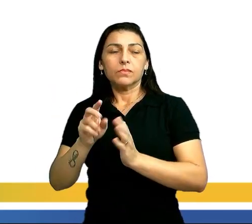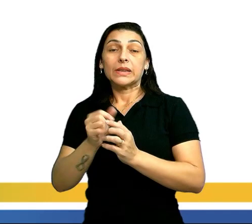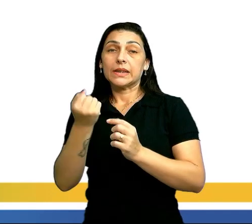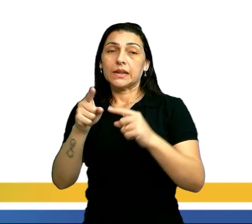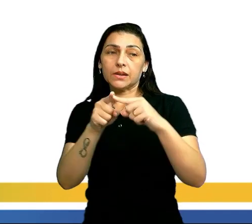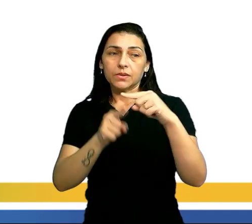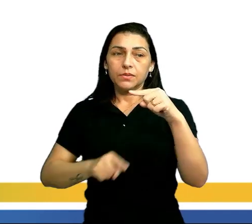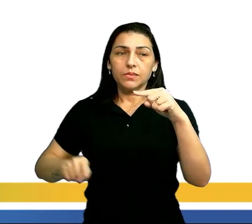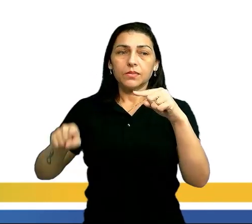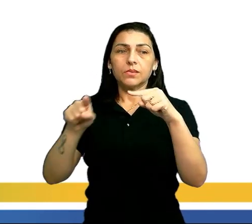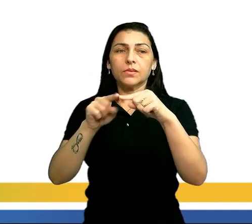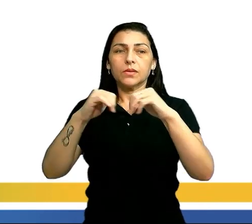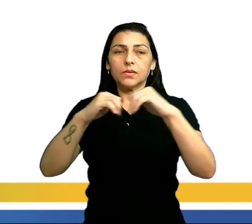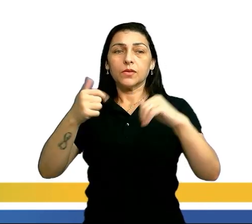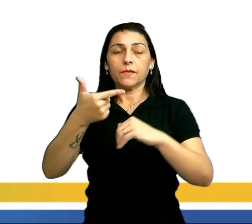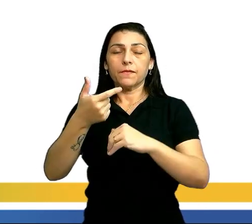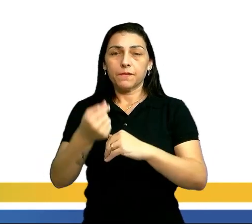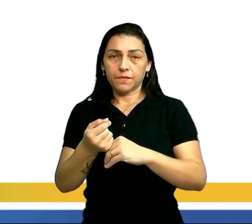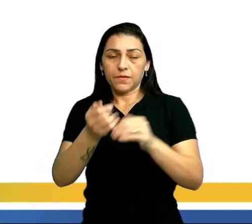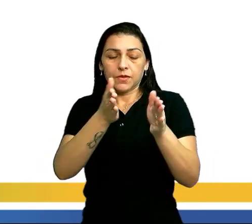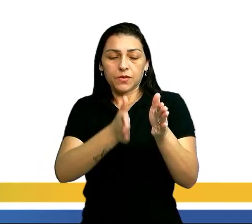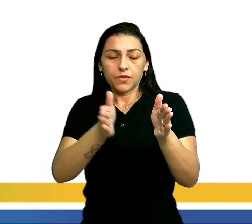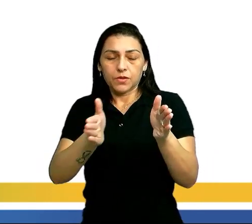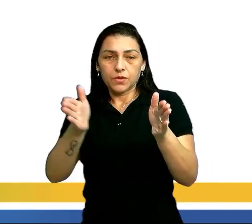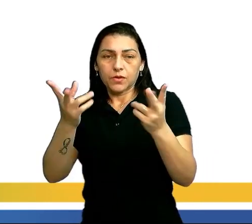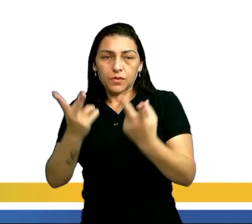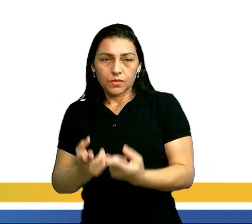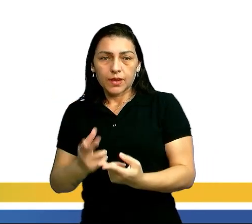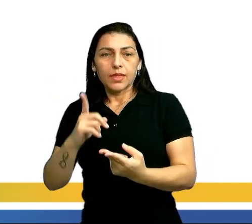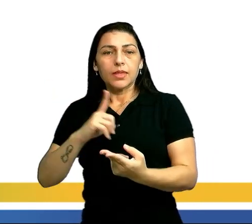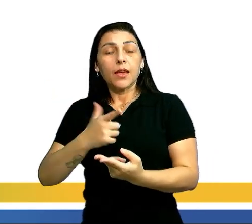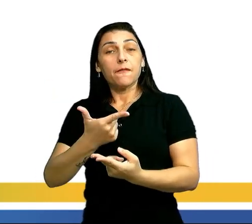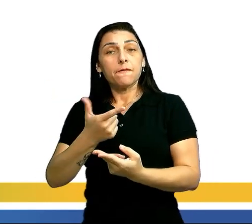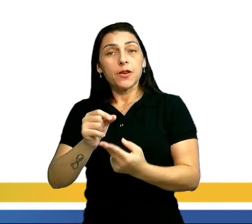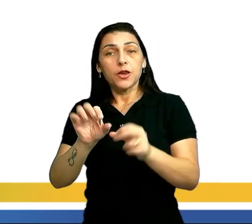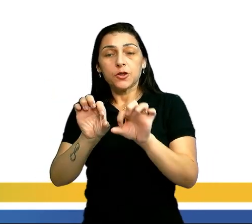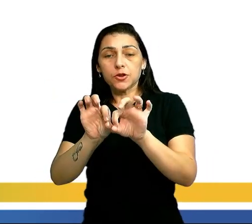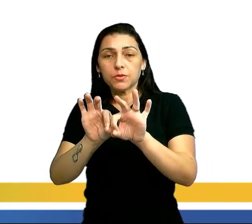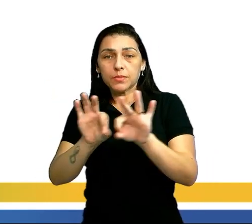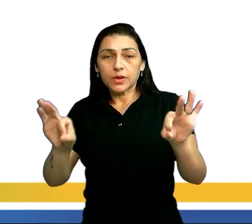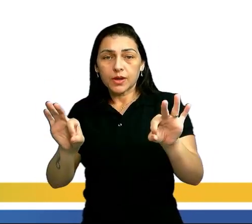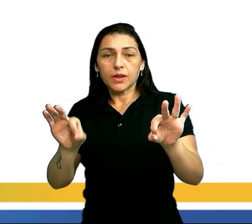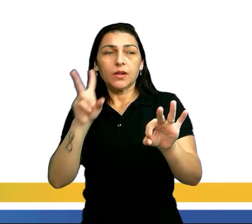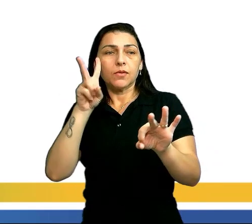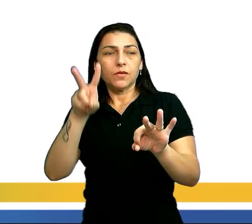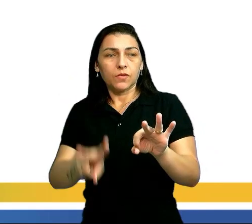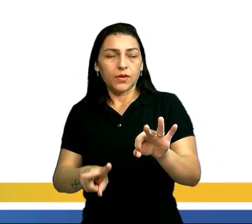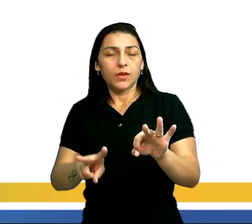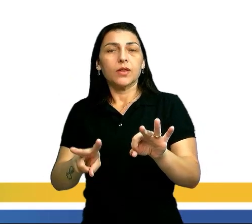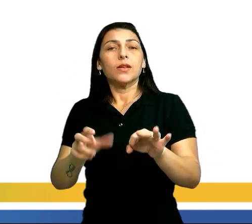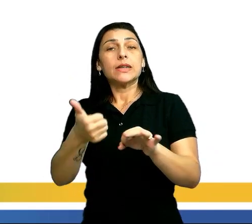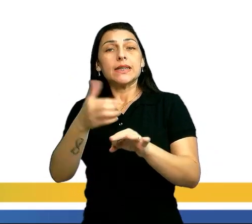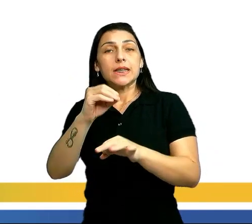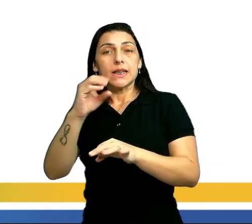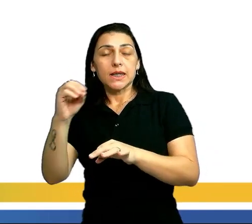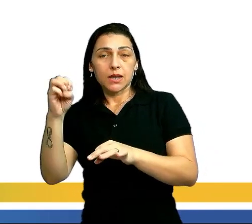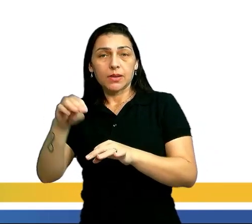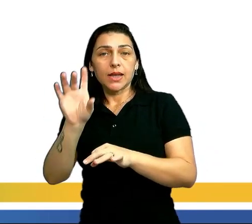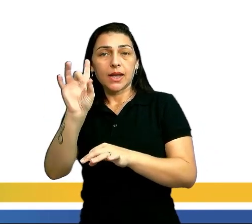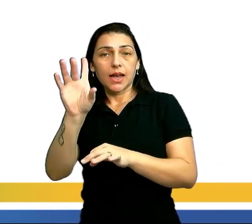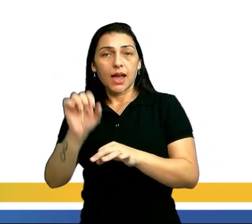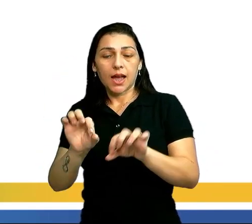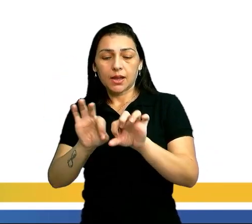Se a circunferência está dividida em 20 partes iguais, então há 20 mangueiras. Como nós vimos que ele vai usar 100 metros,